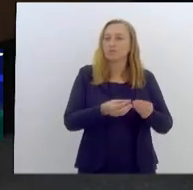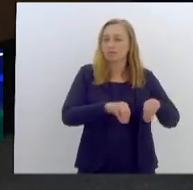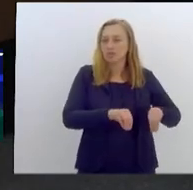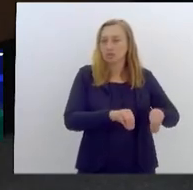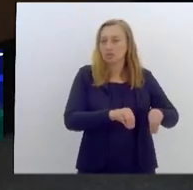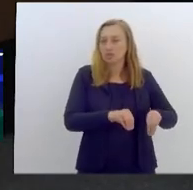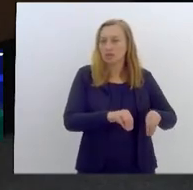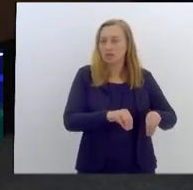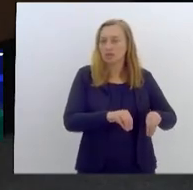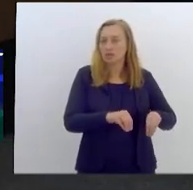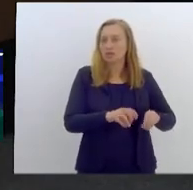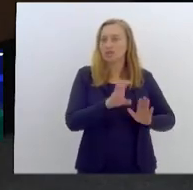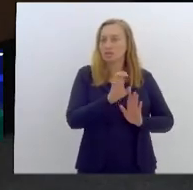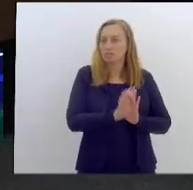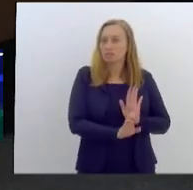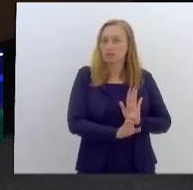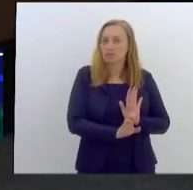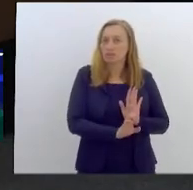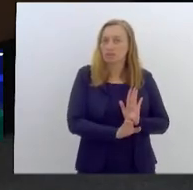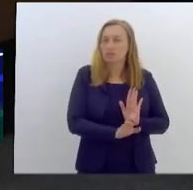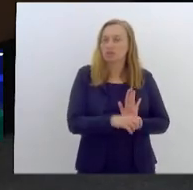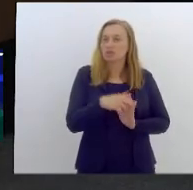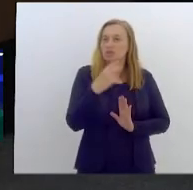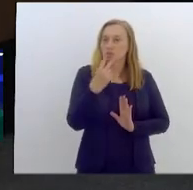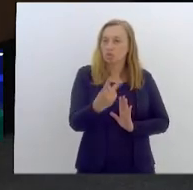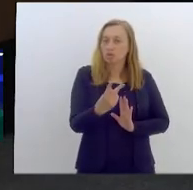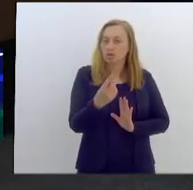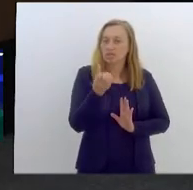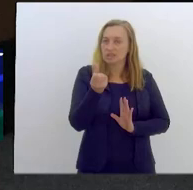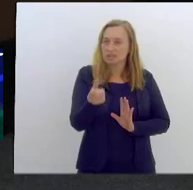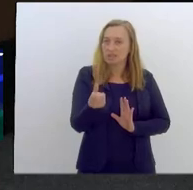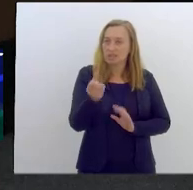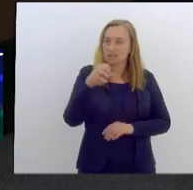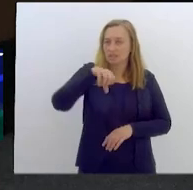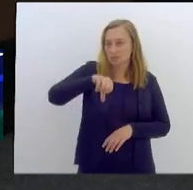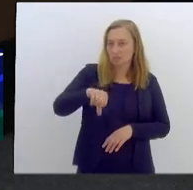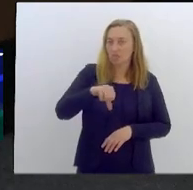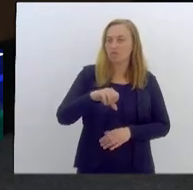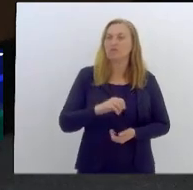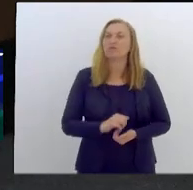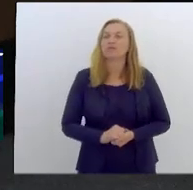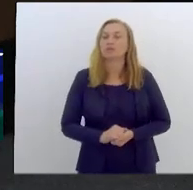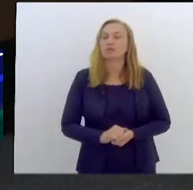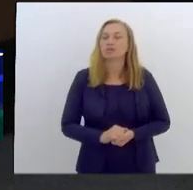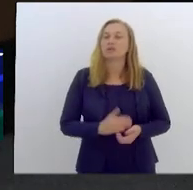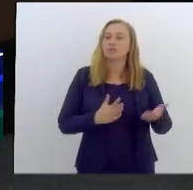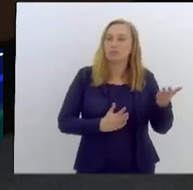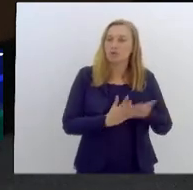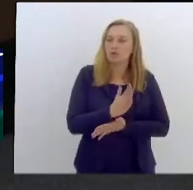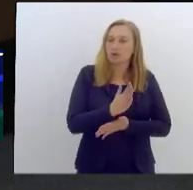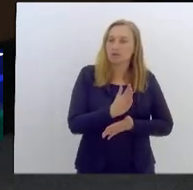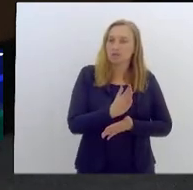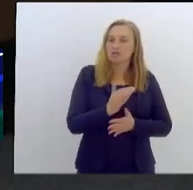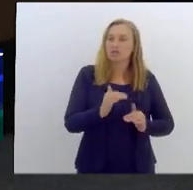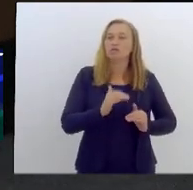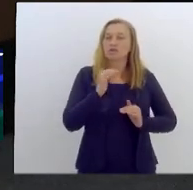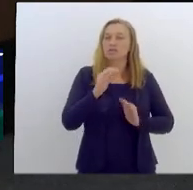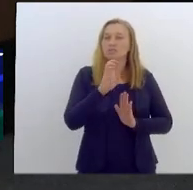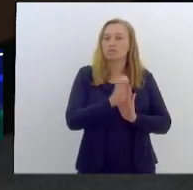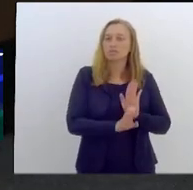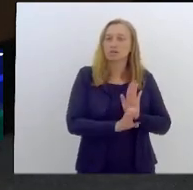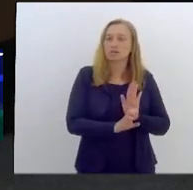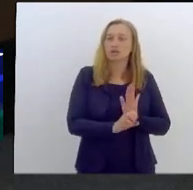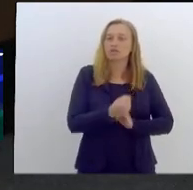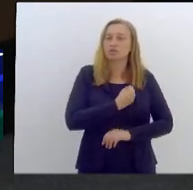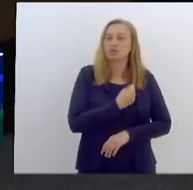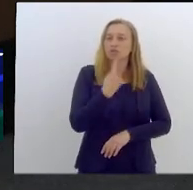Prejudicadas as emendas 2, 6 e 9 pela aprovação com subemenda da emenda